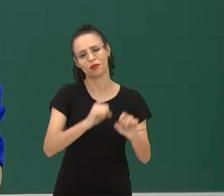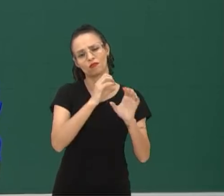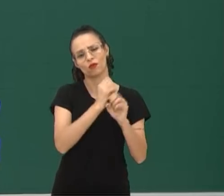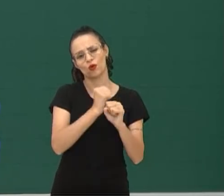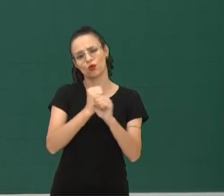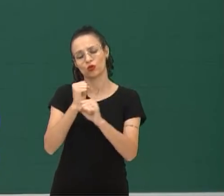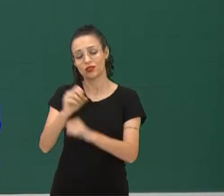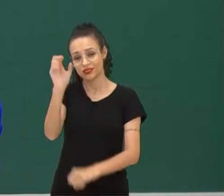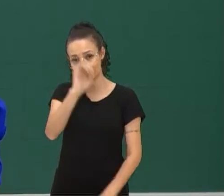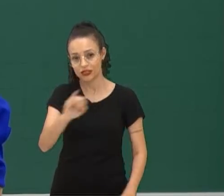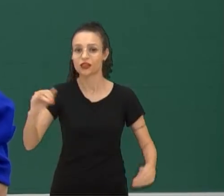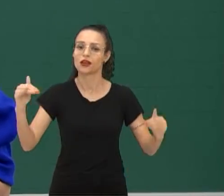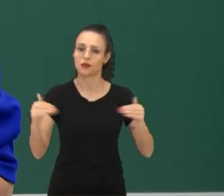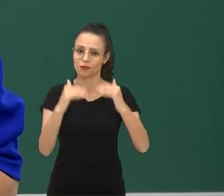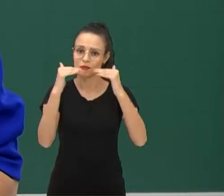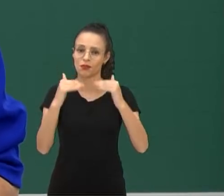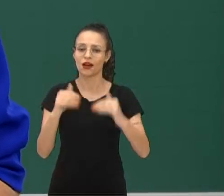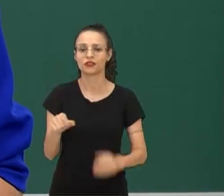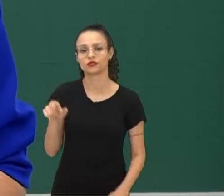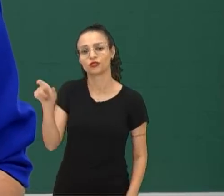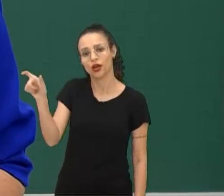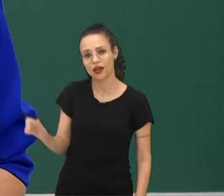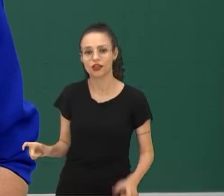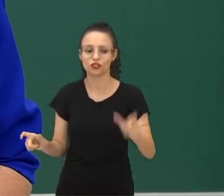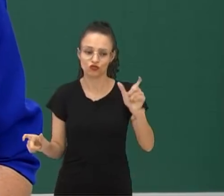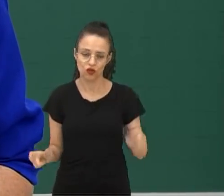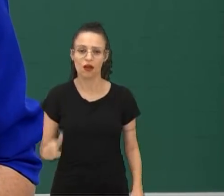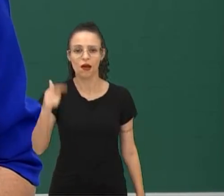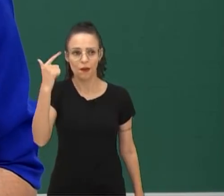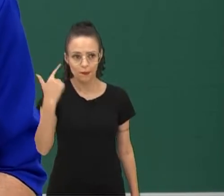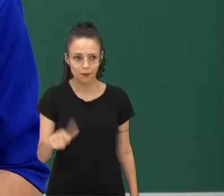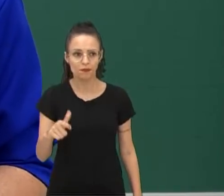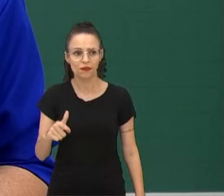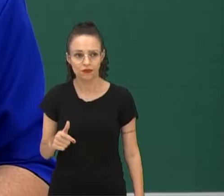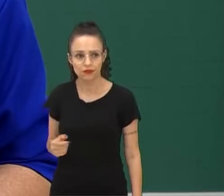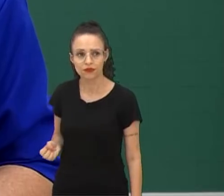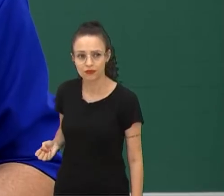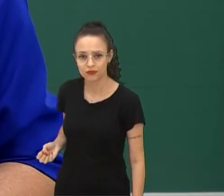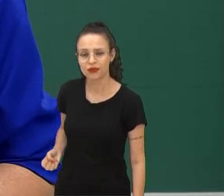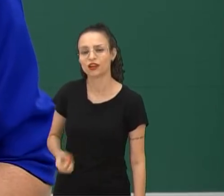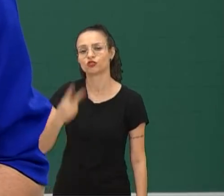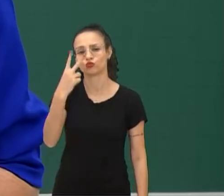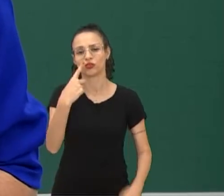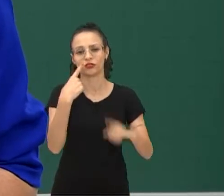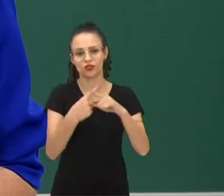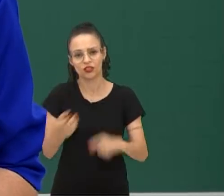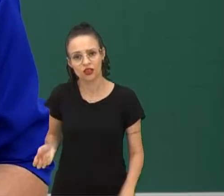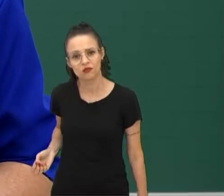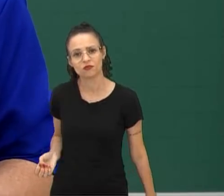se empata, os jogadores têm mais uma